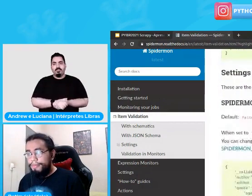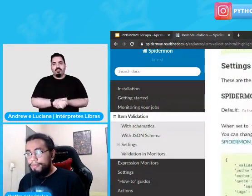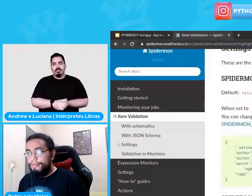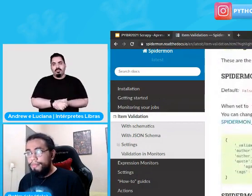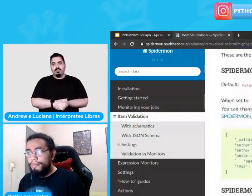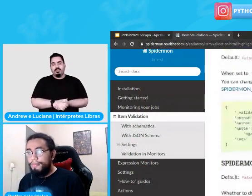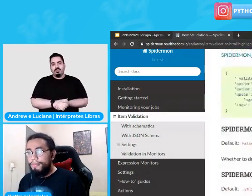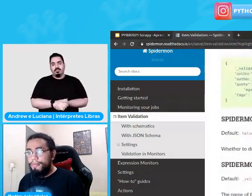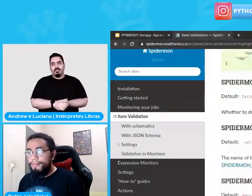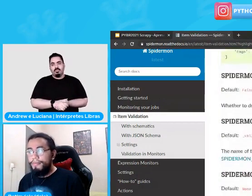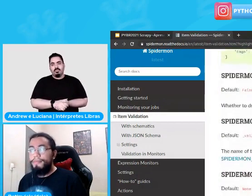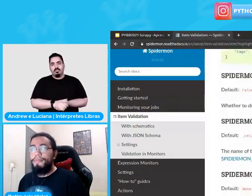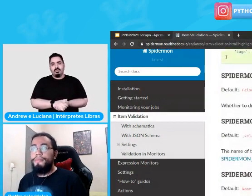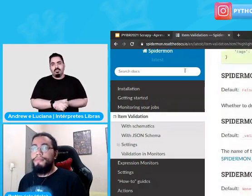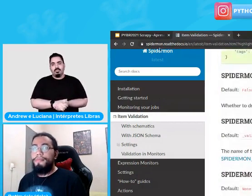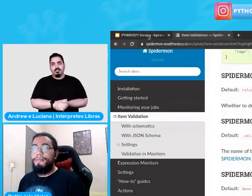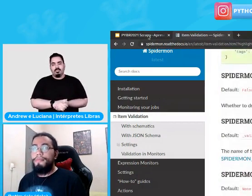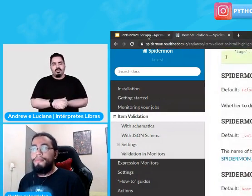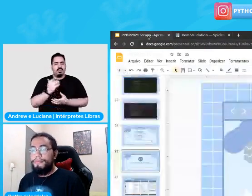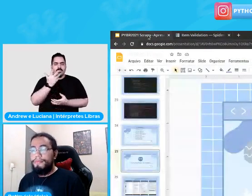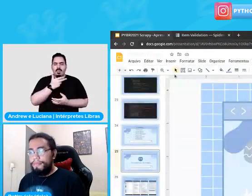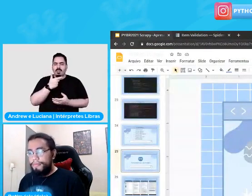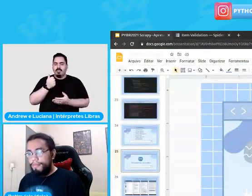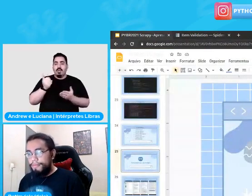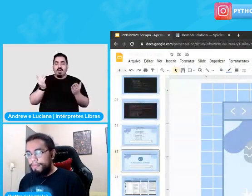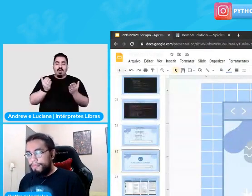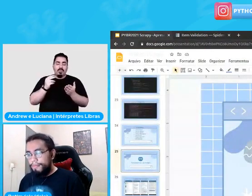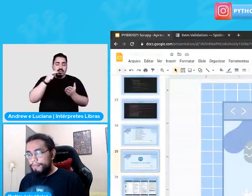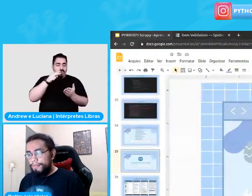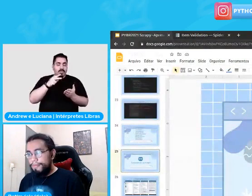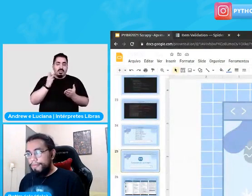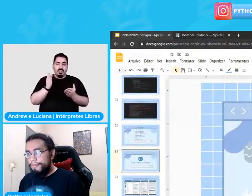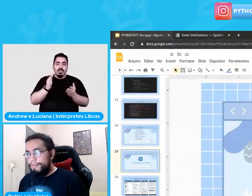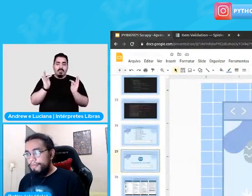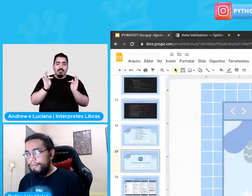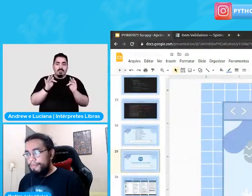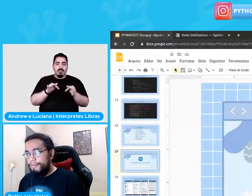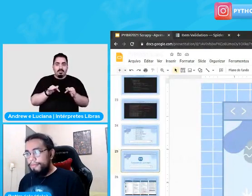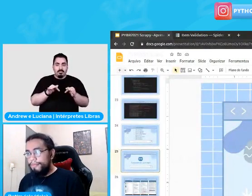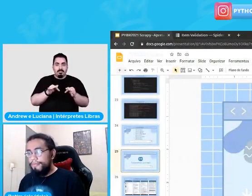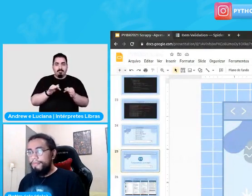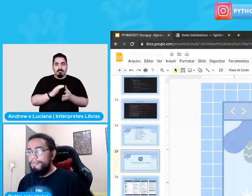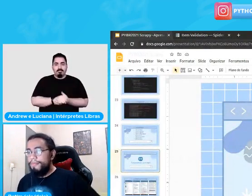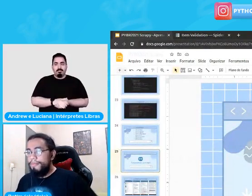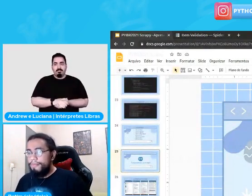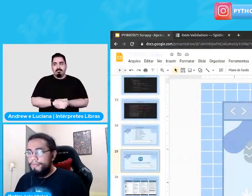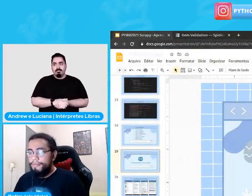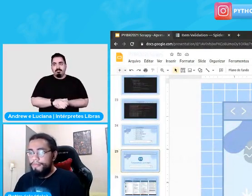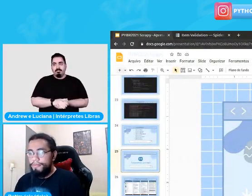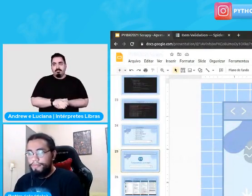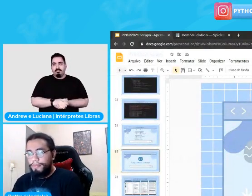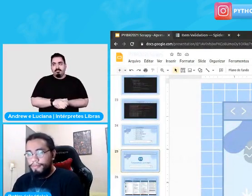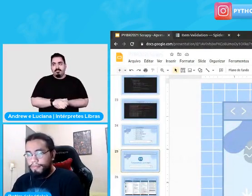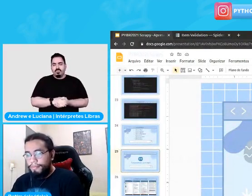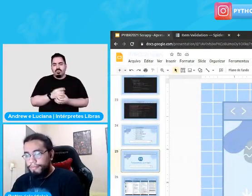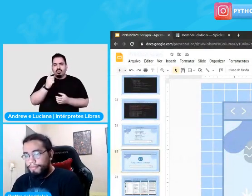maravilha e agora eu estou vendo aqui que a gente já está encerrando é um momentinho só